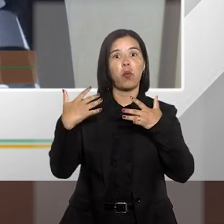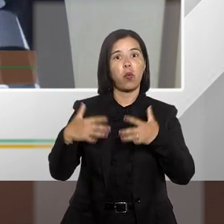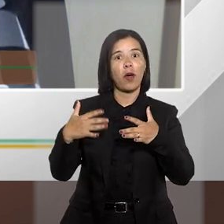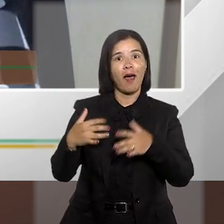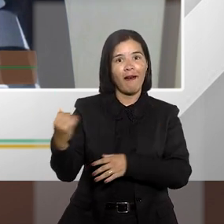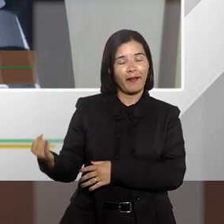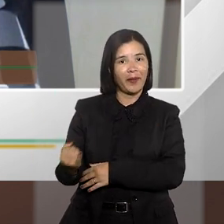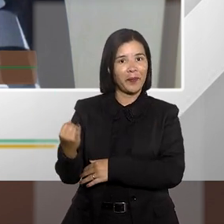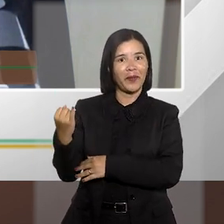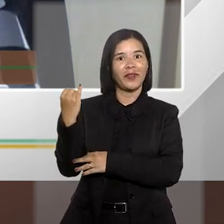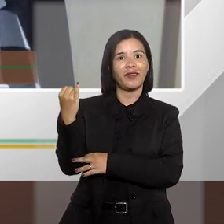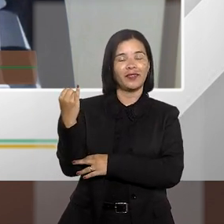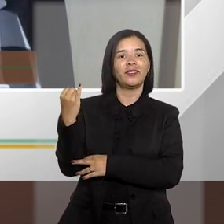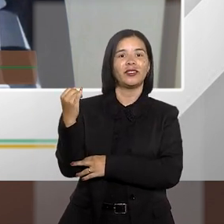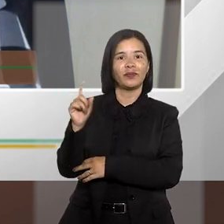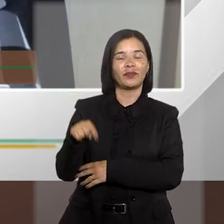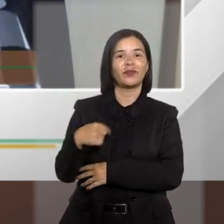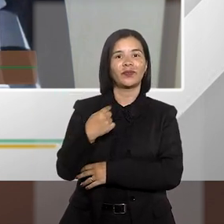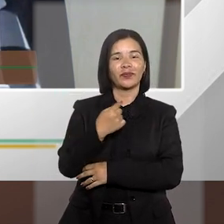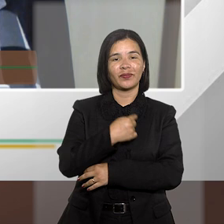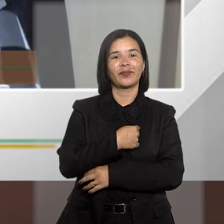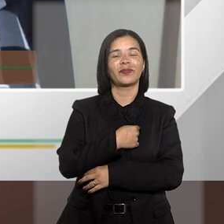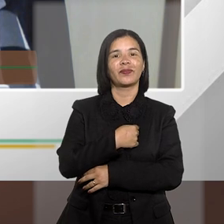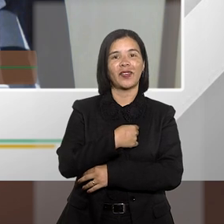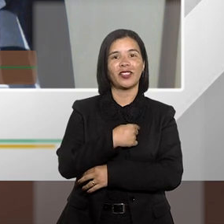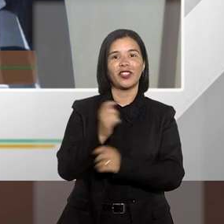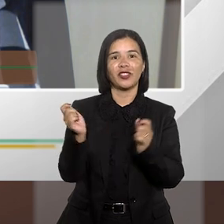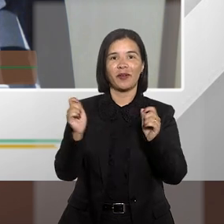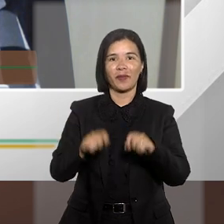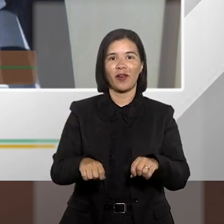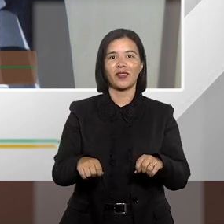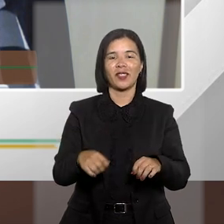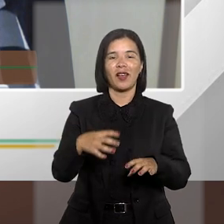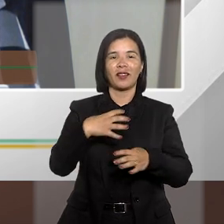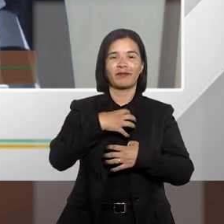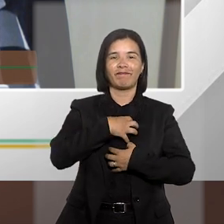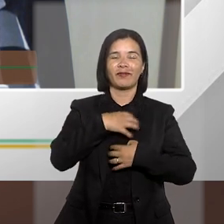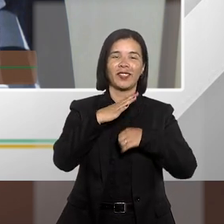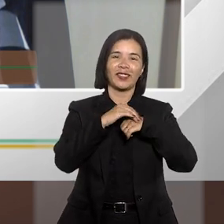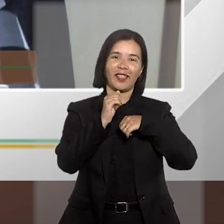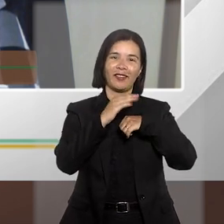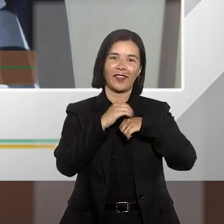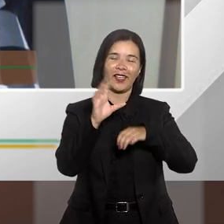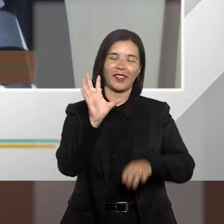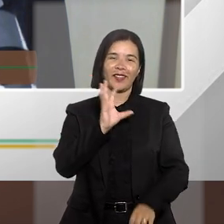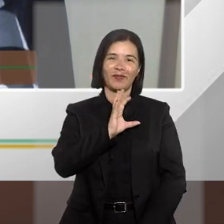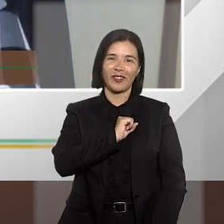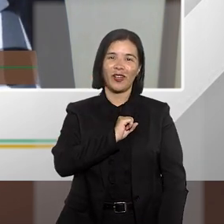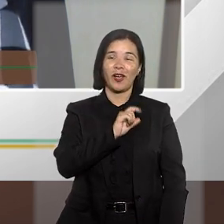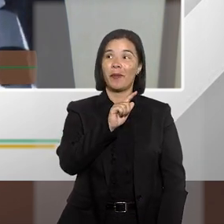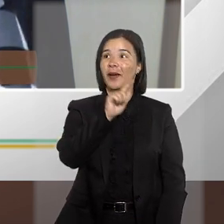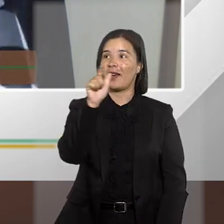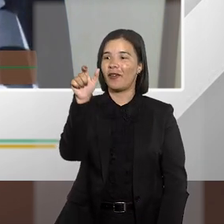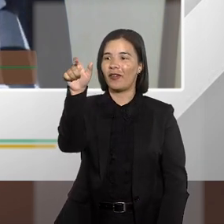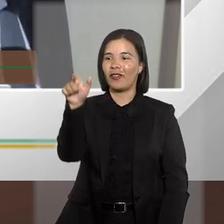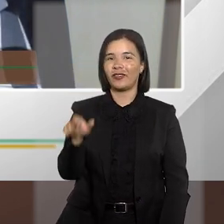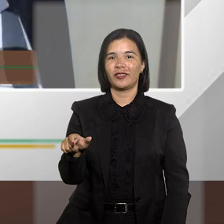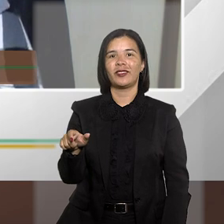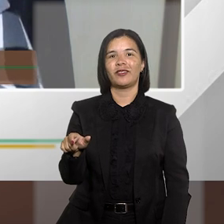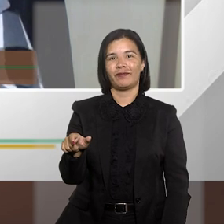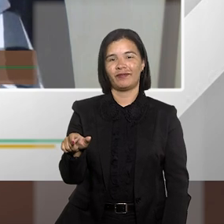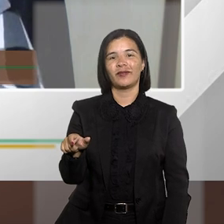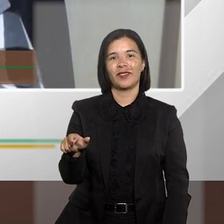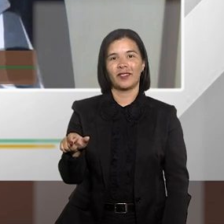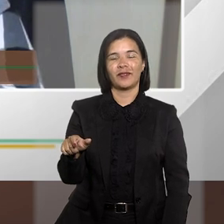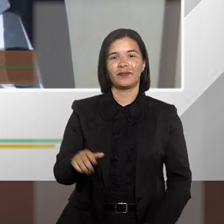tão importante que a gente possa dar esse afeto, esse amor, esse carinho que a gente quer para um outro ser, para um outro